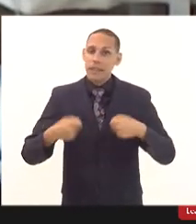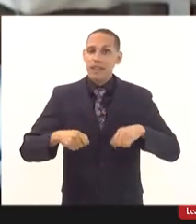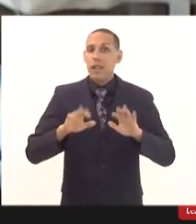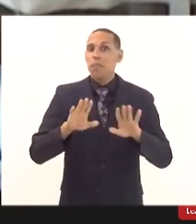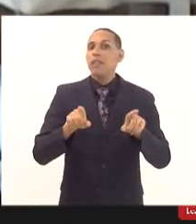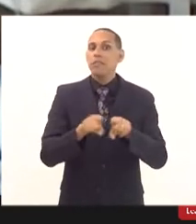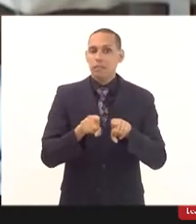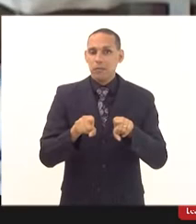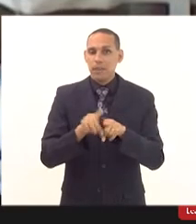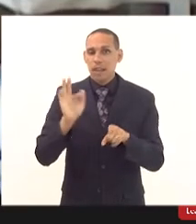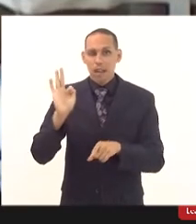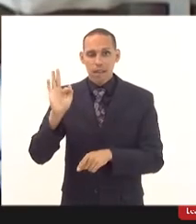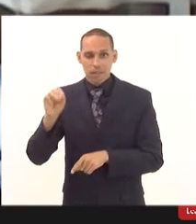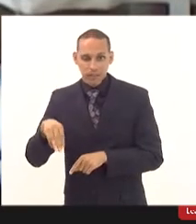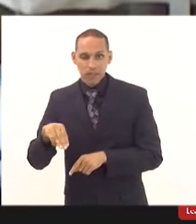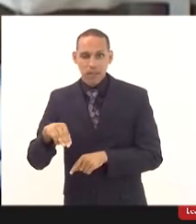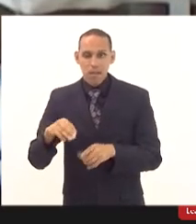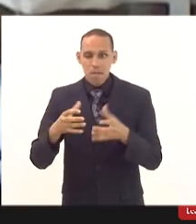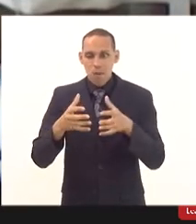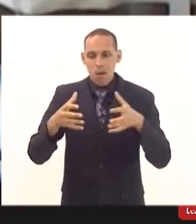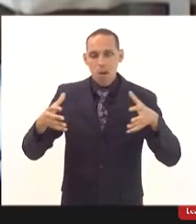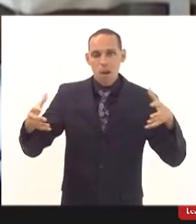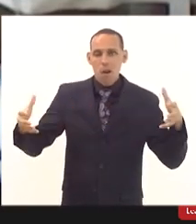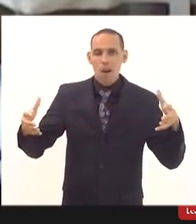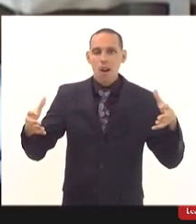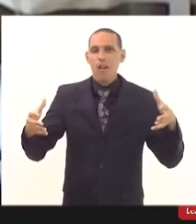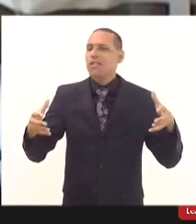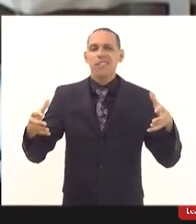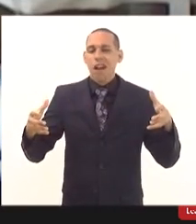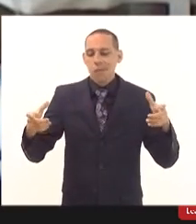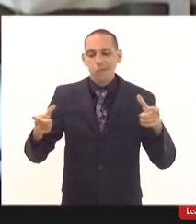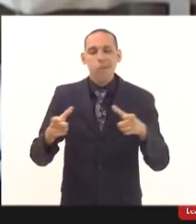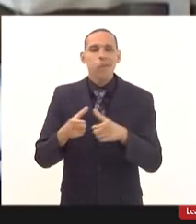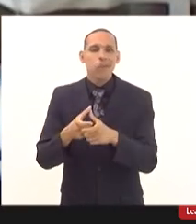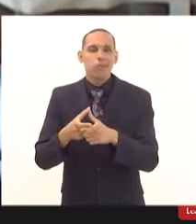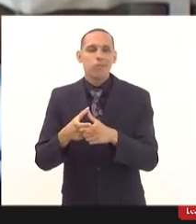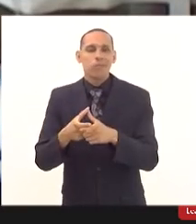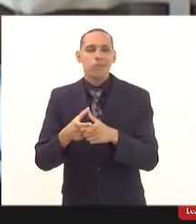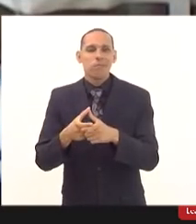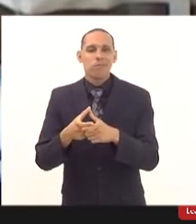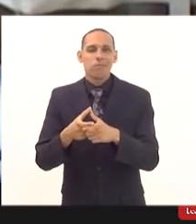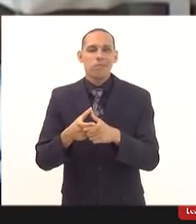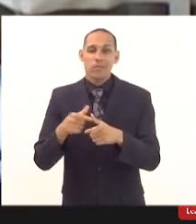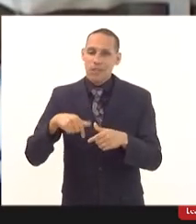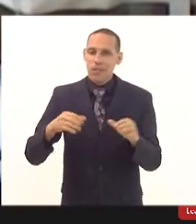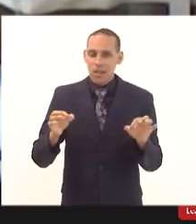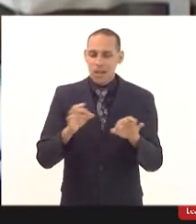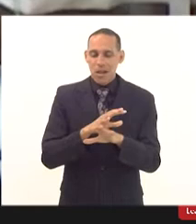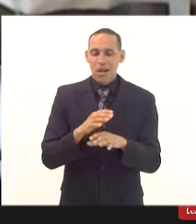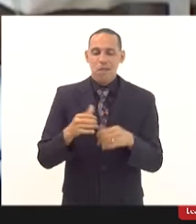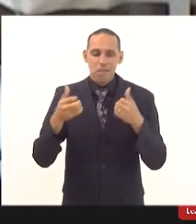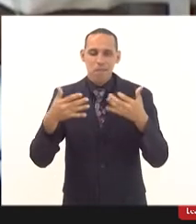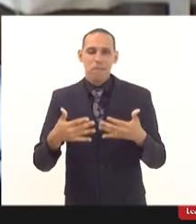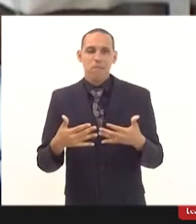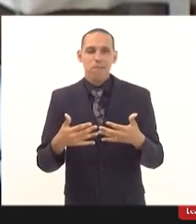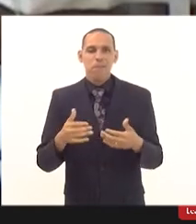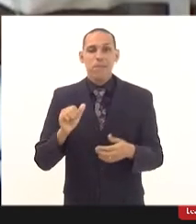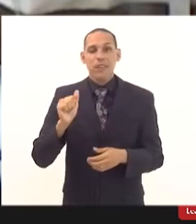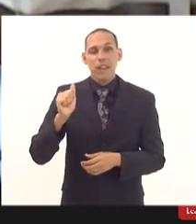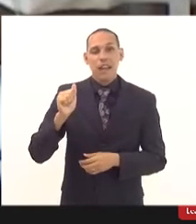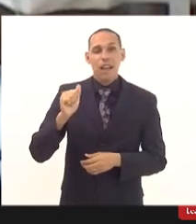mas não só isso como FM que tem uma abrangência muito menor do que é conclua aqui agora é minha fala com a tupia